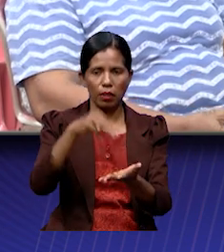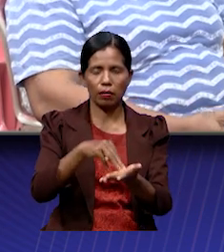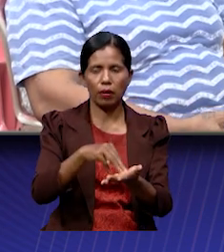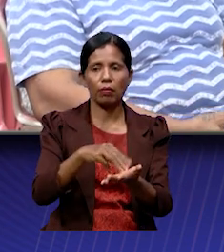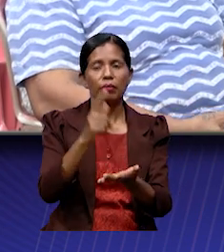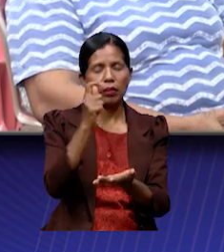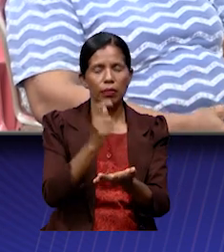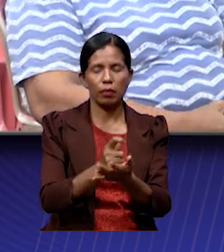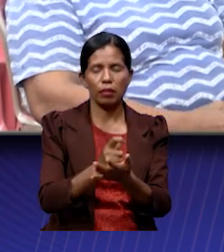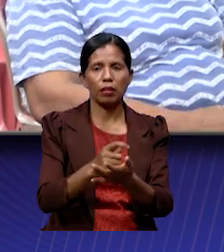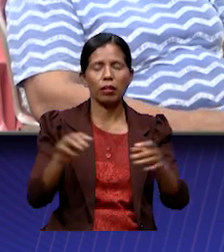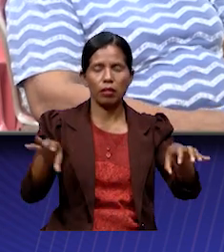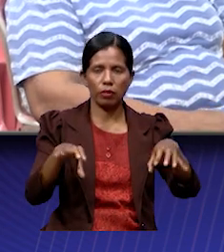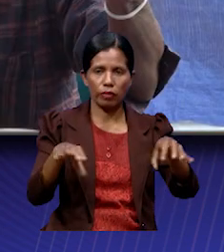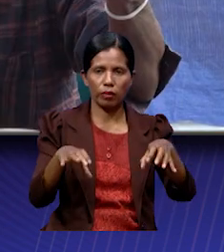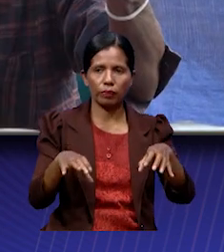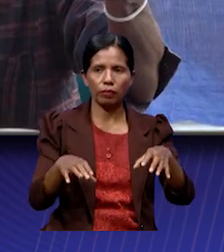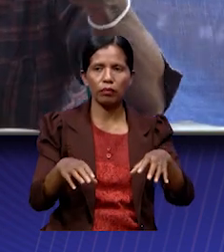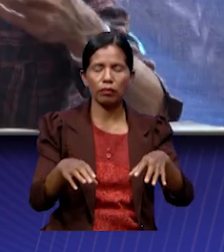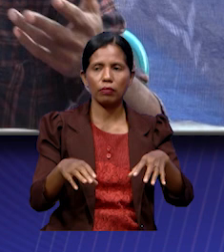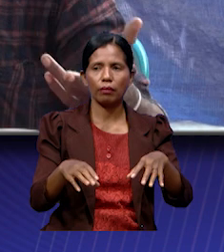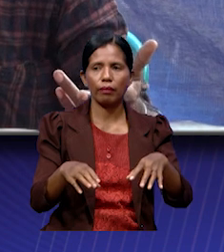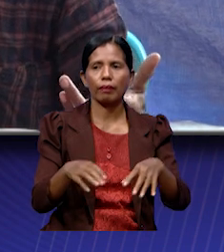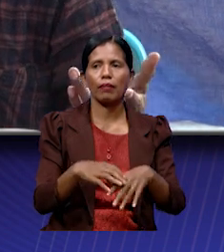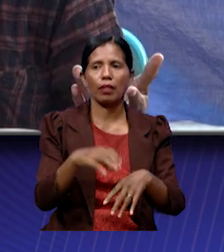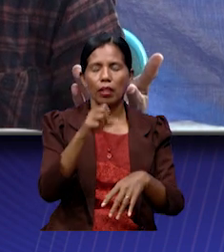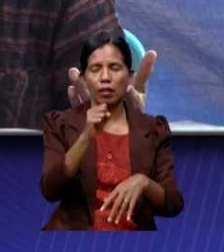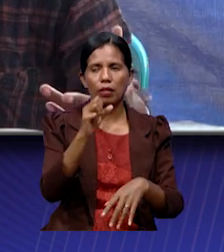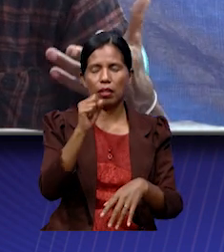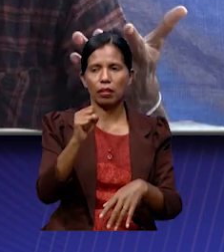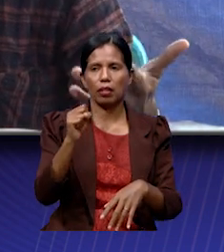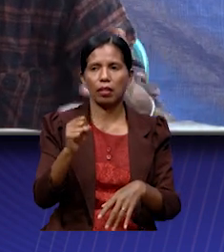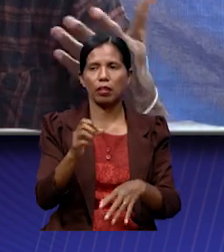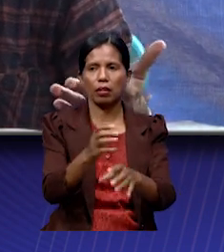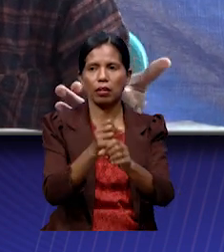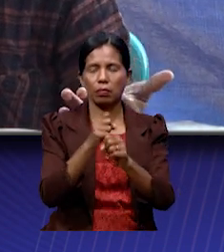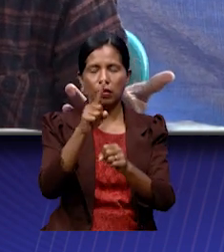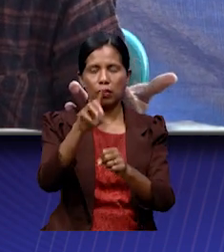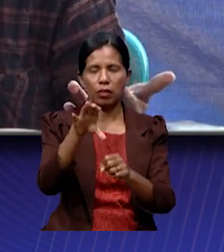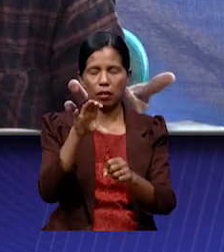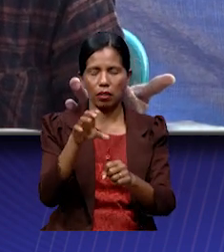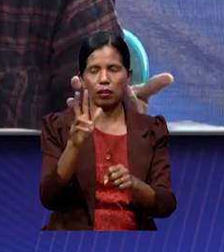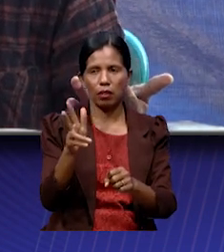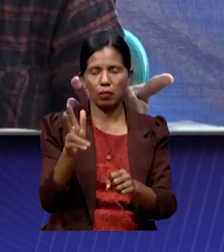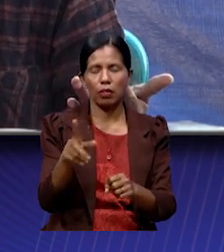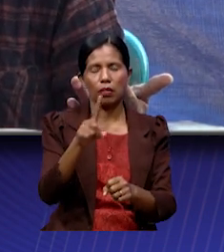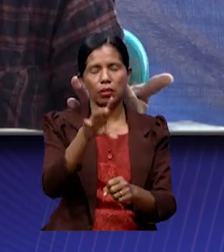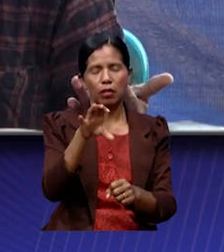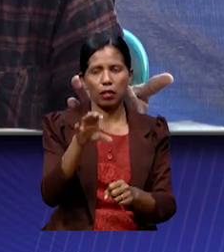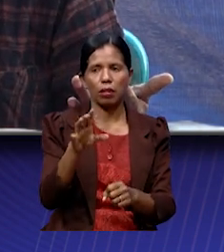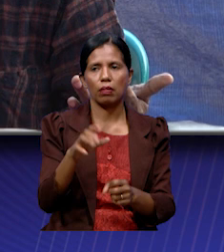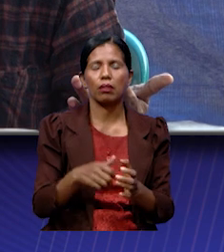sira be servisus siguran sosial sana ne simo ka 130 140 ana sana do